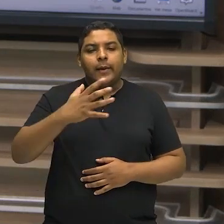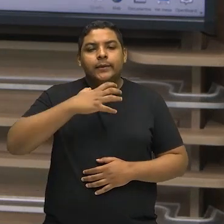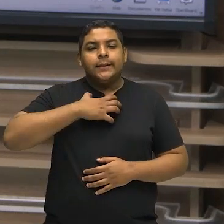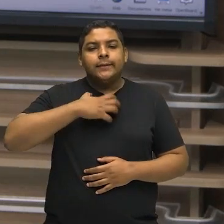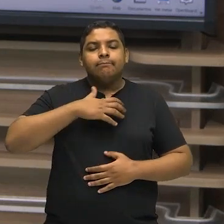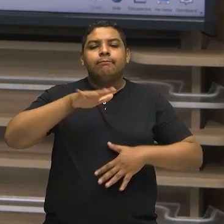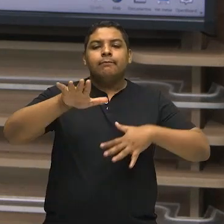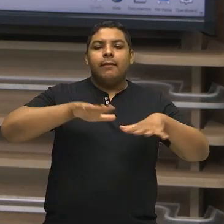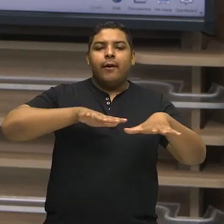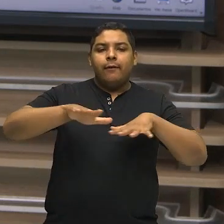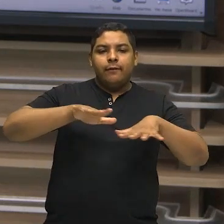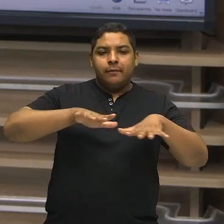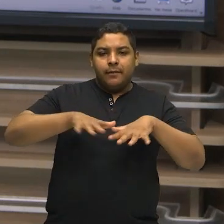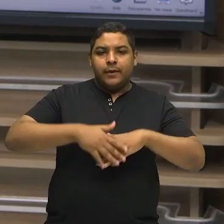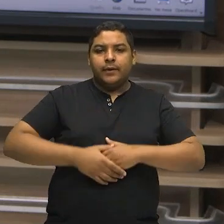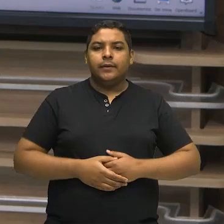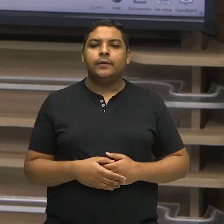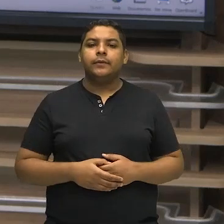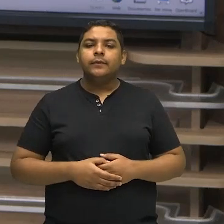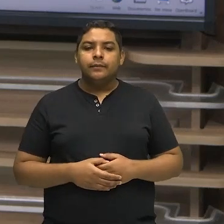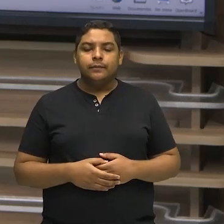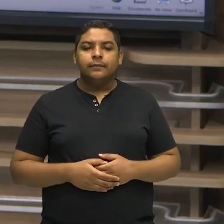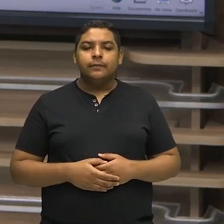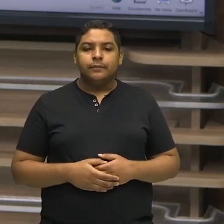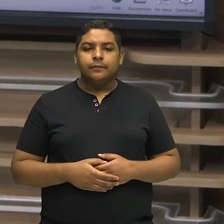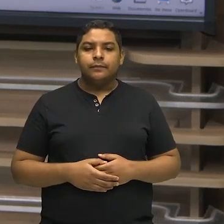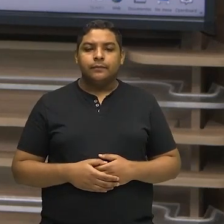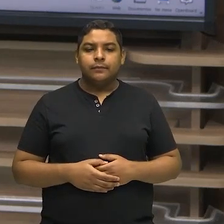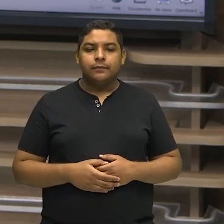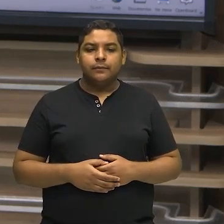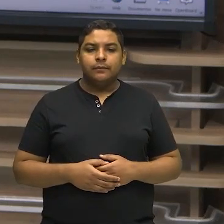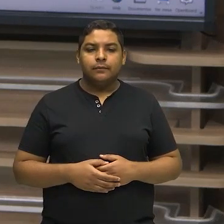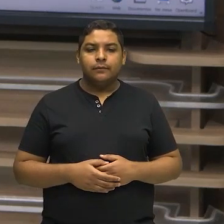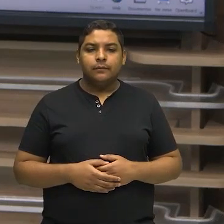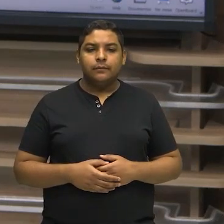a Lourdes aí fez uma carinha.